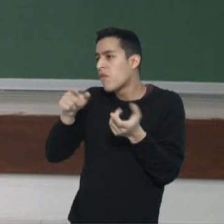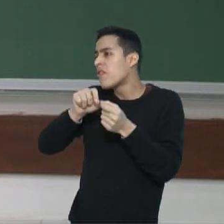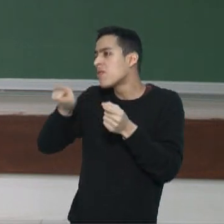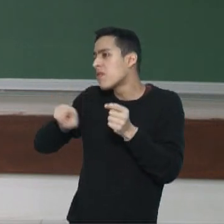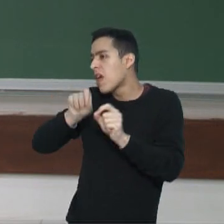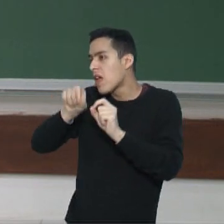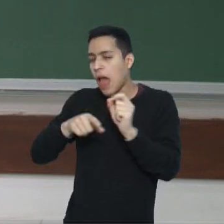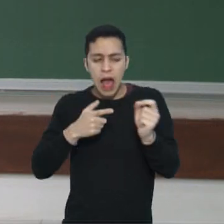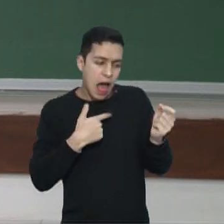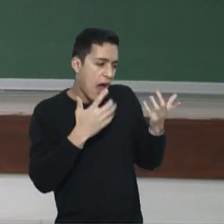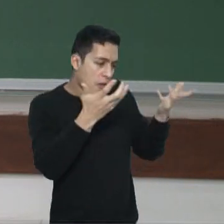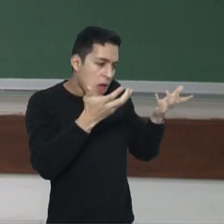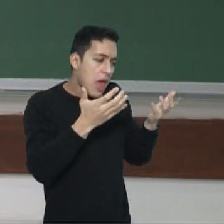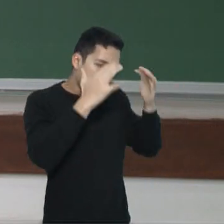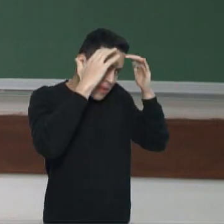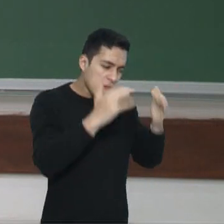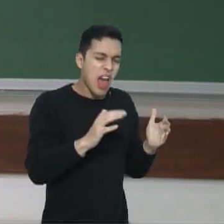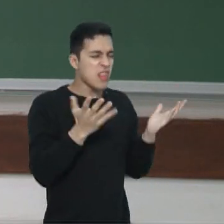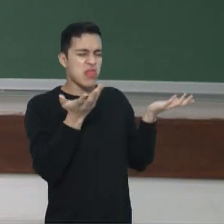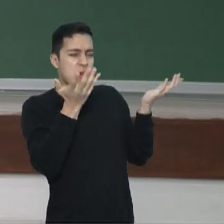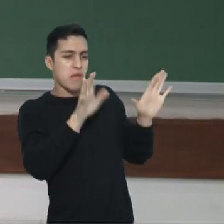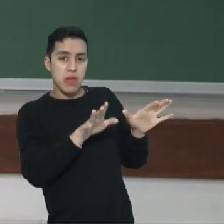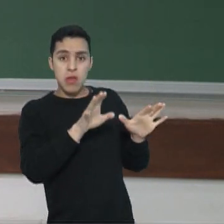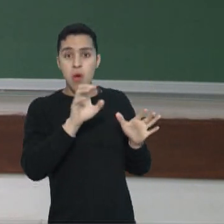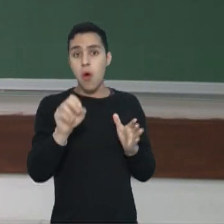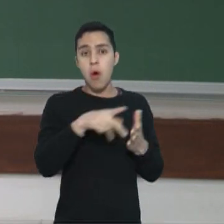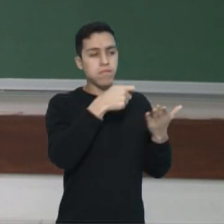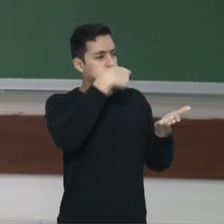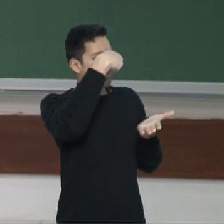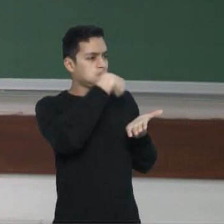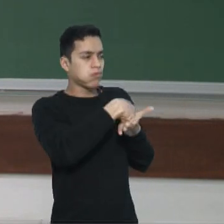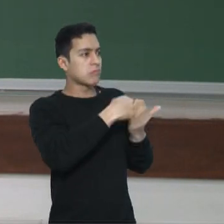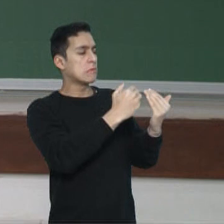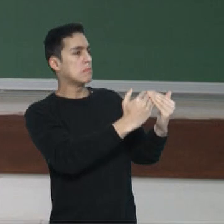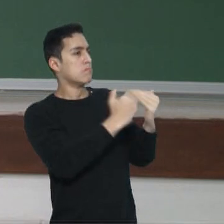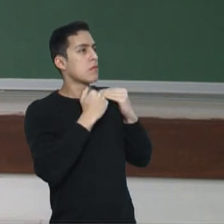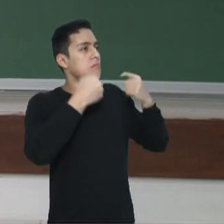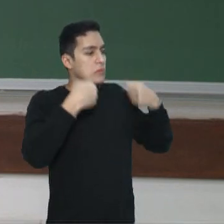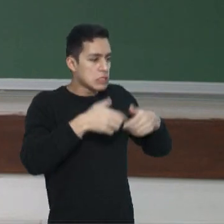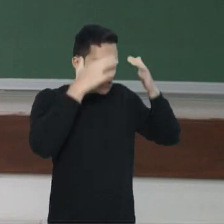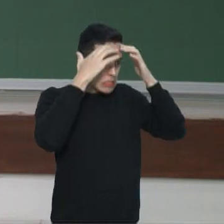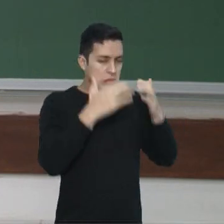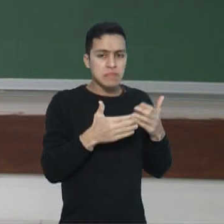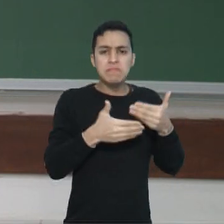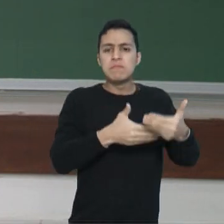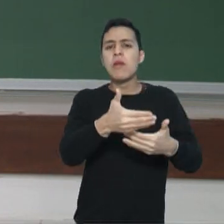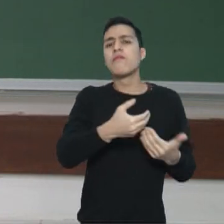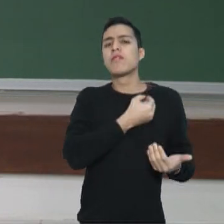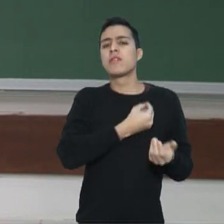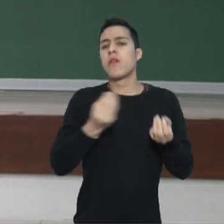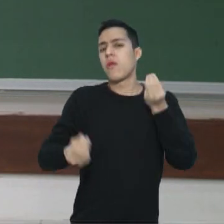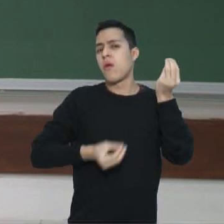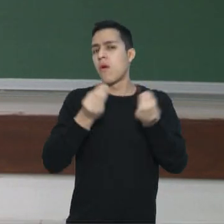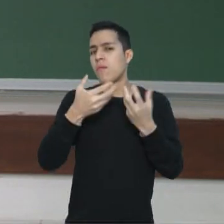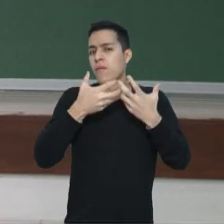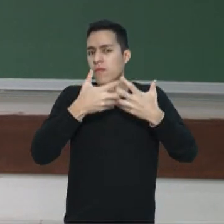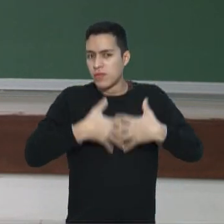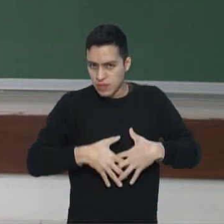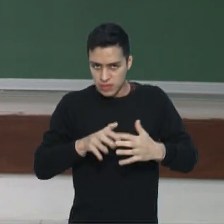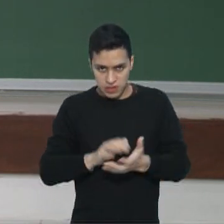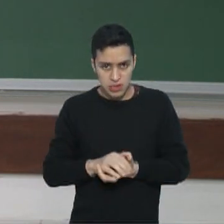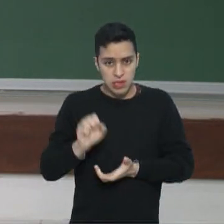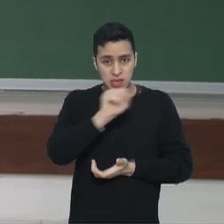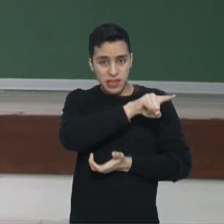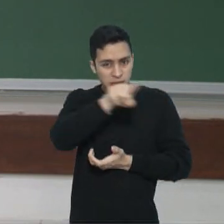que funcionam? Elas são determinações, elas são obrigatórias a você a cumprir em algum momento da sua rotina. Como que funciona? Se